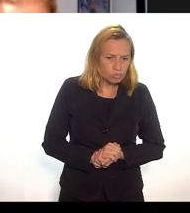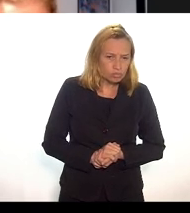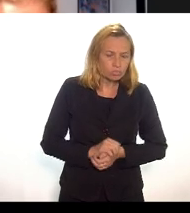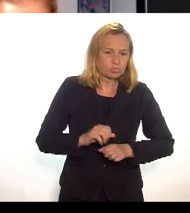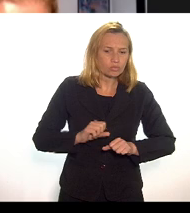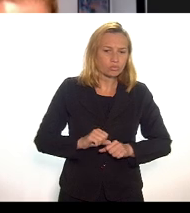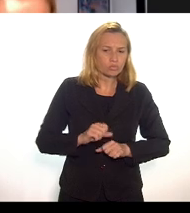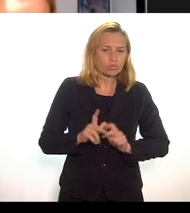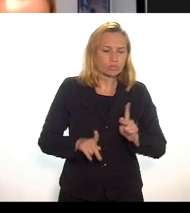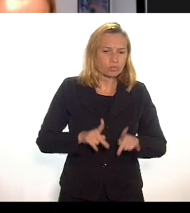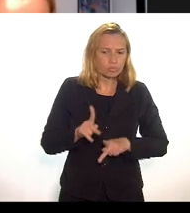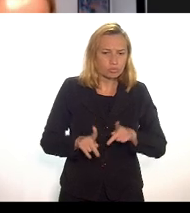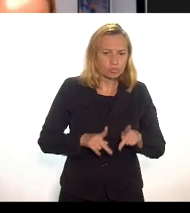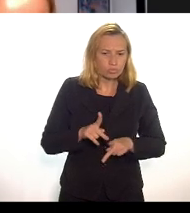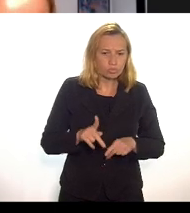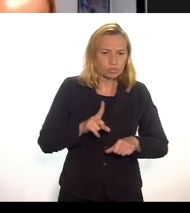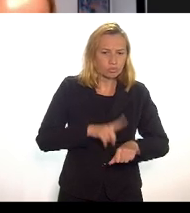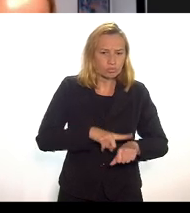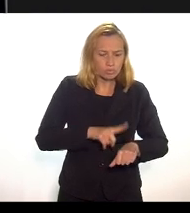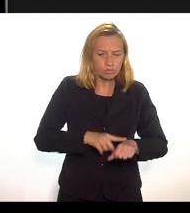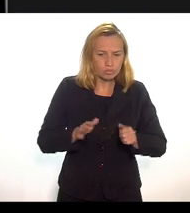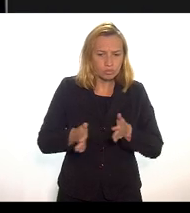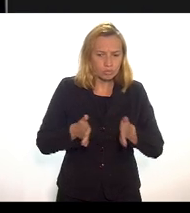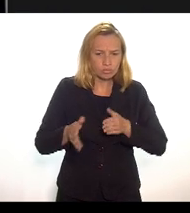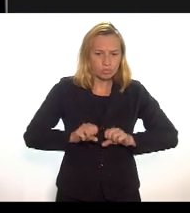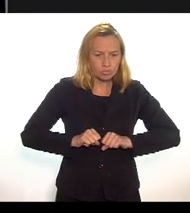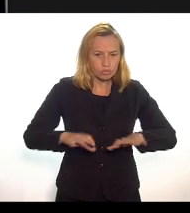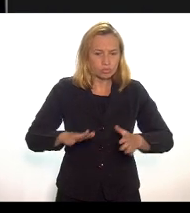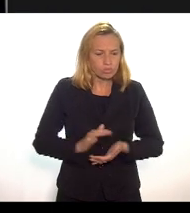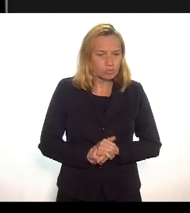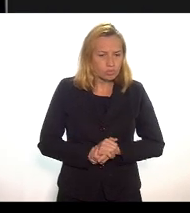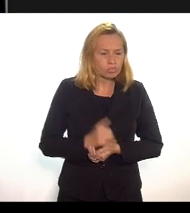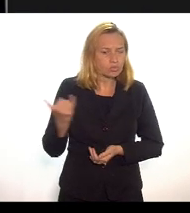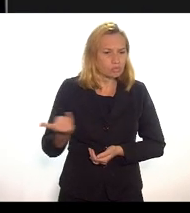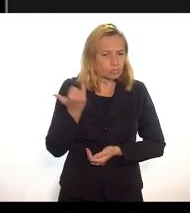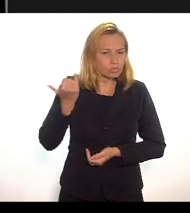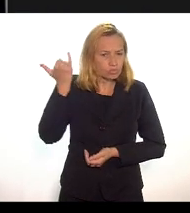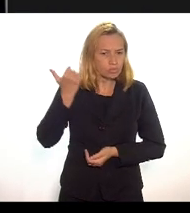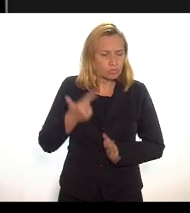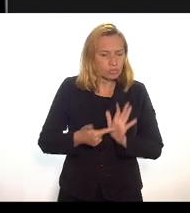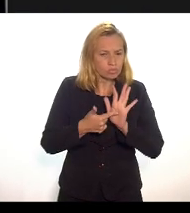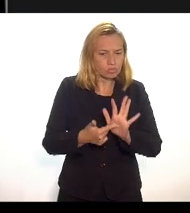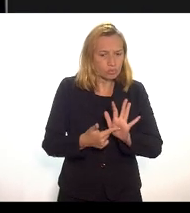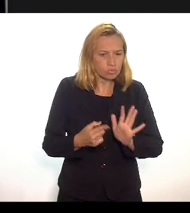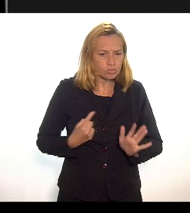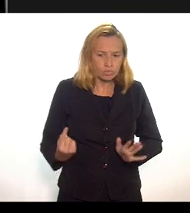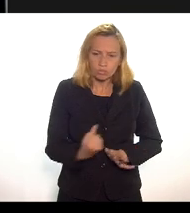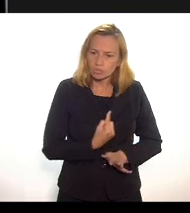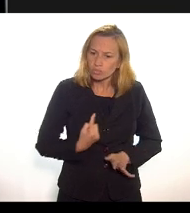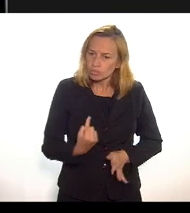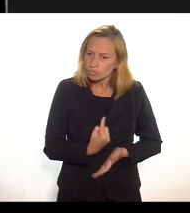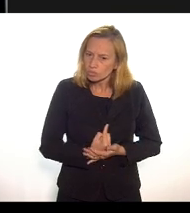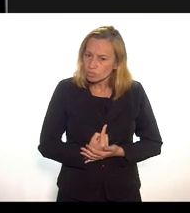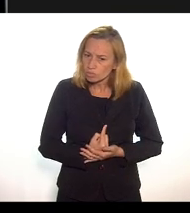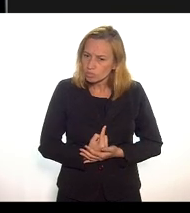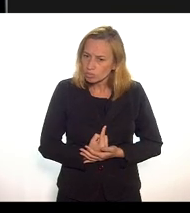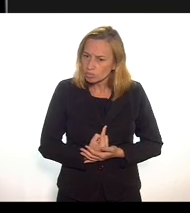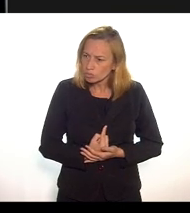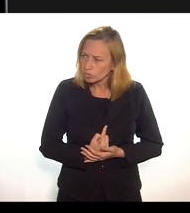população nesse momento de pandemia. É importante destacar que nós estamos